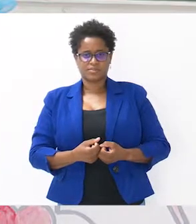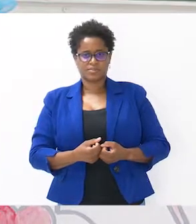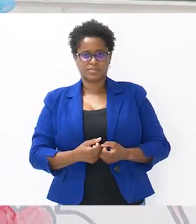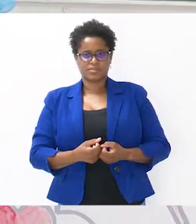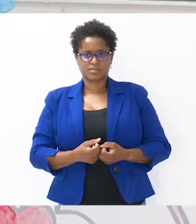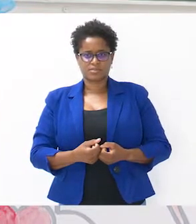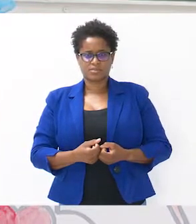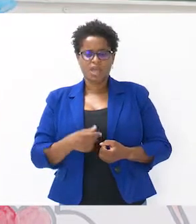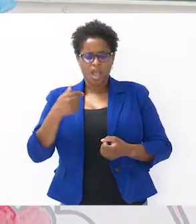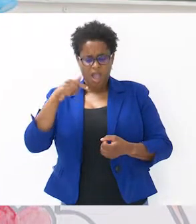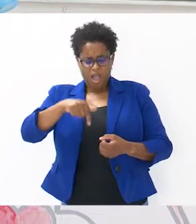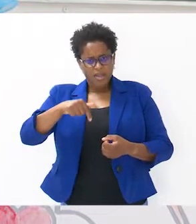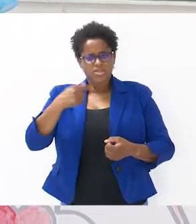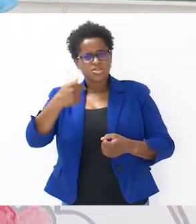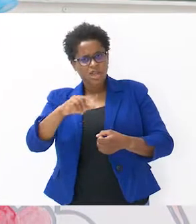Aqui está o Serafim